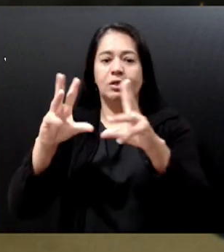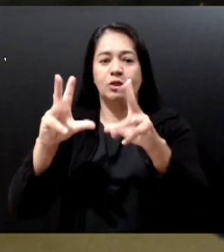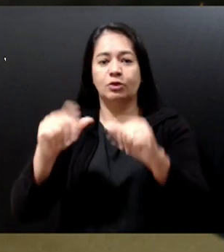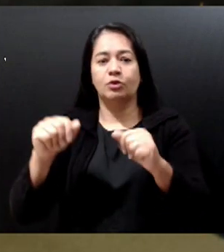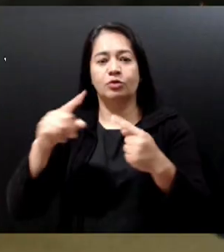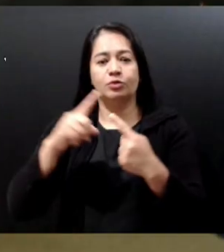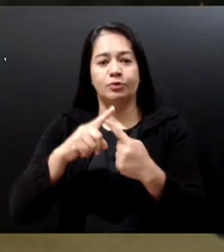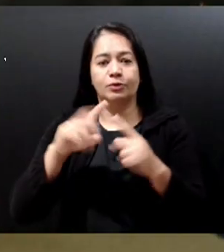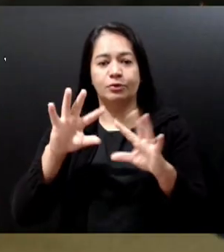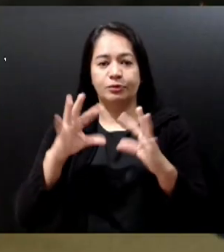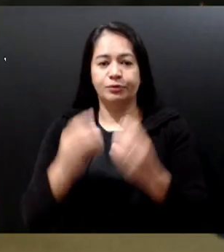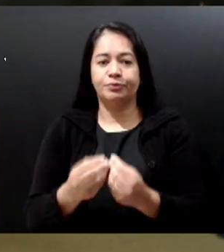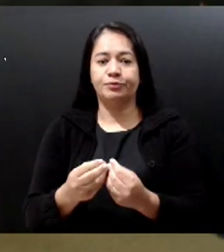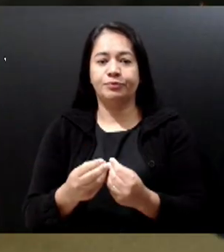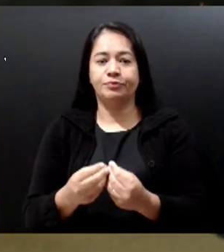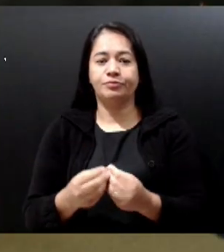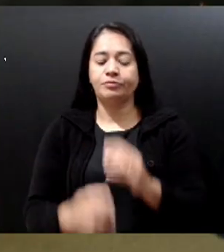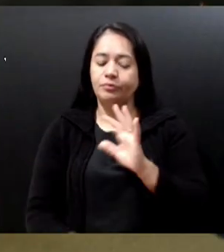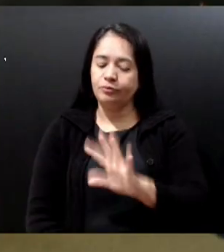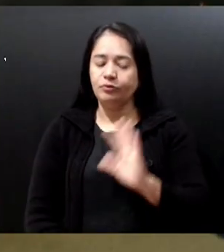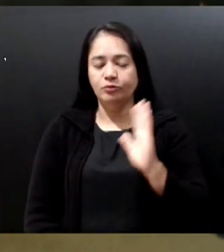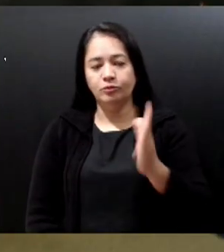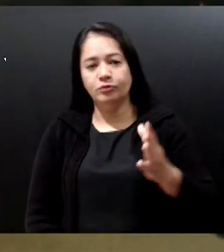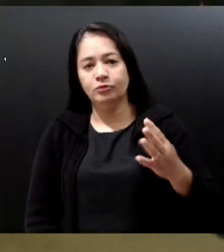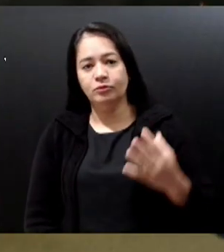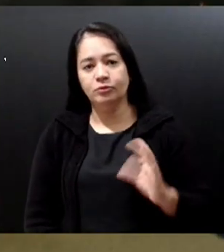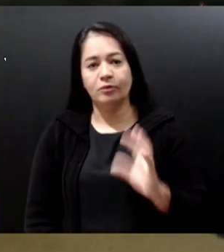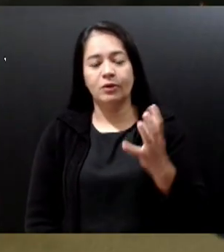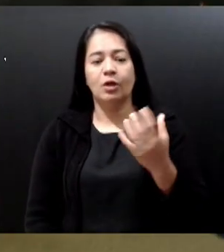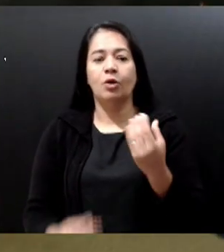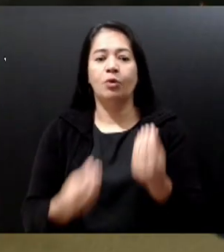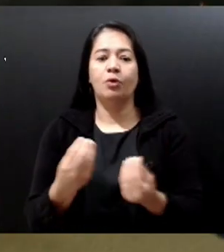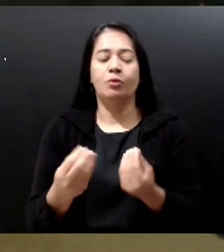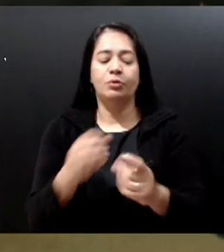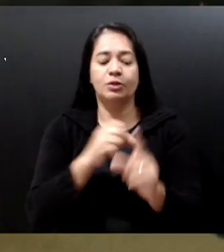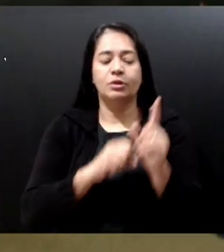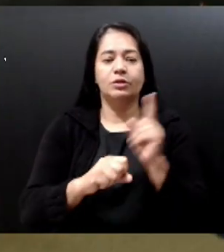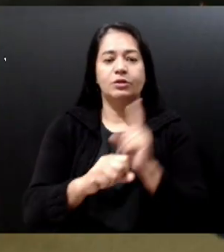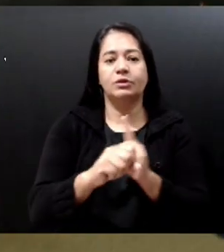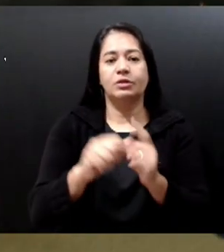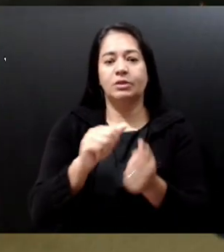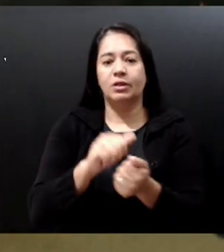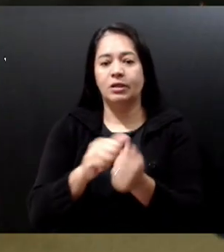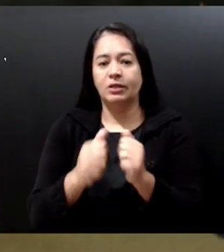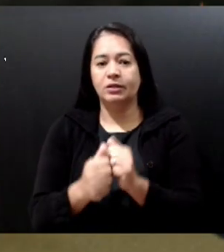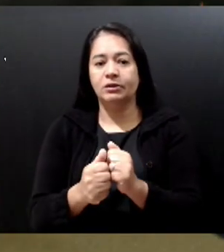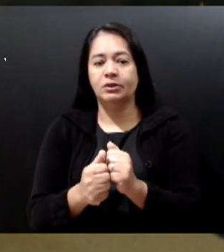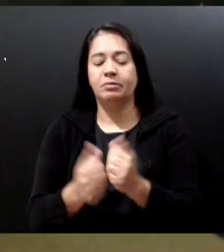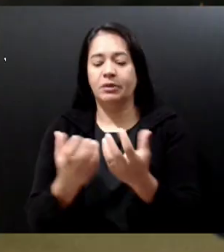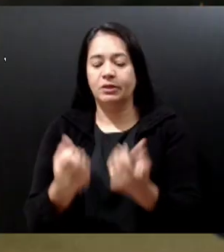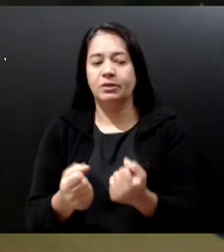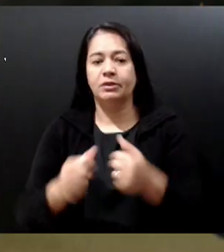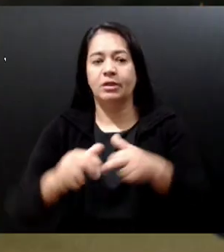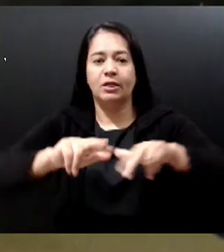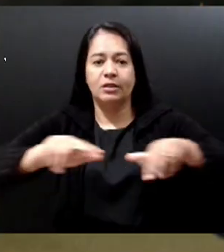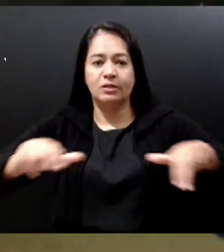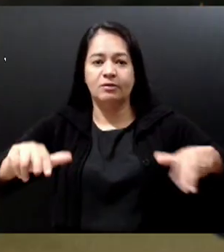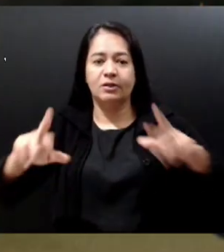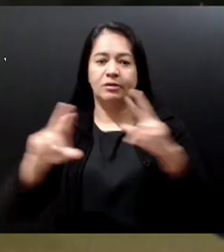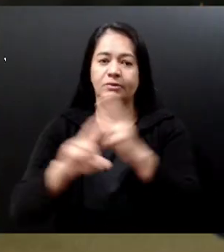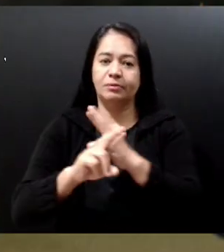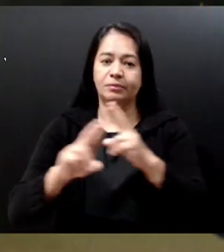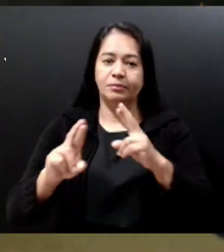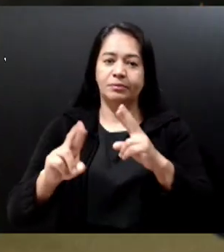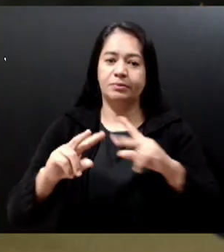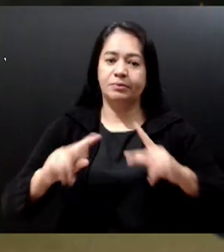retrato vivo de como a sociedade se adapta, né, para acolher aí a pluralidade das relações humanas. A gente começa